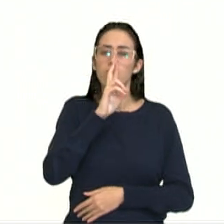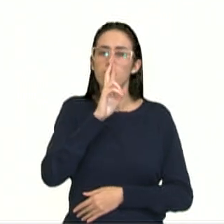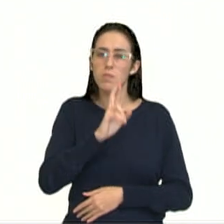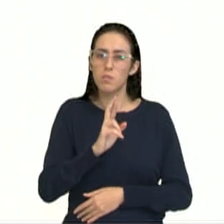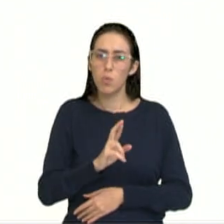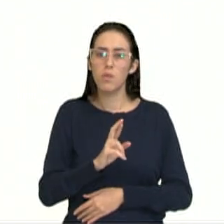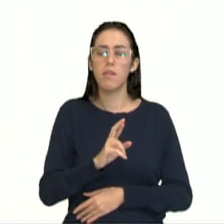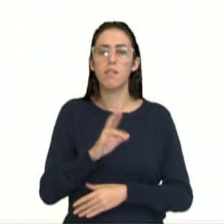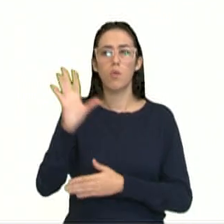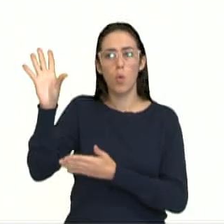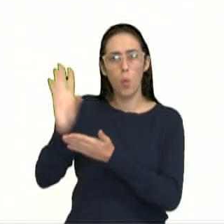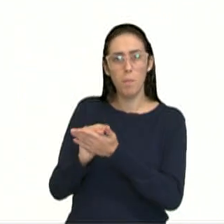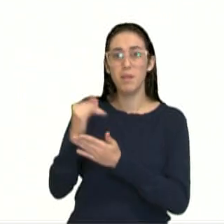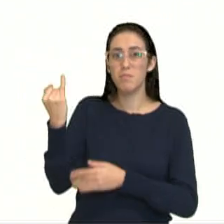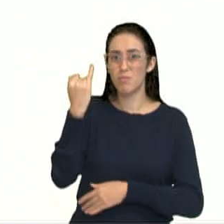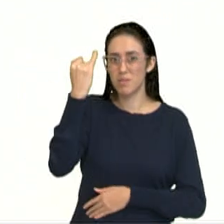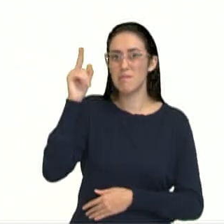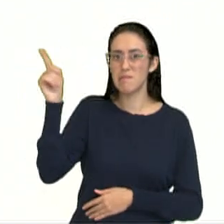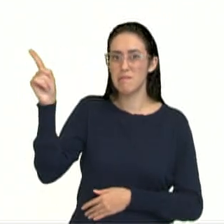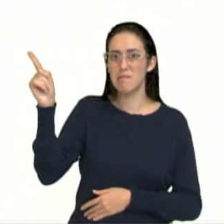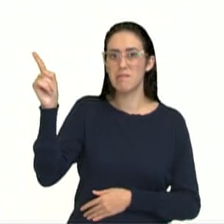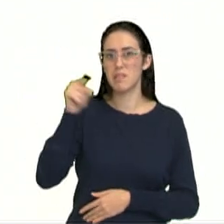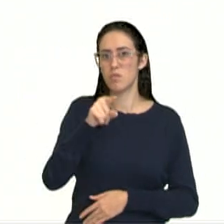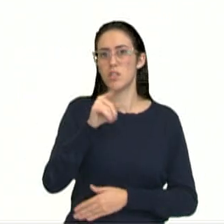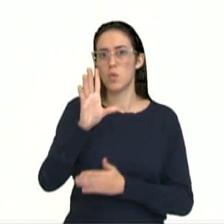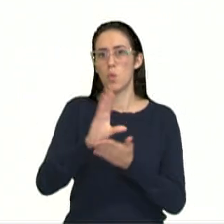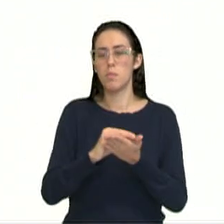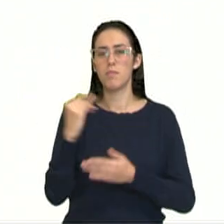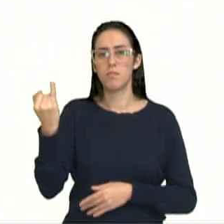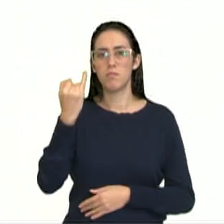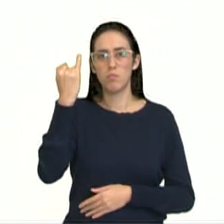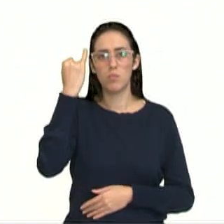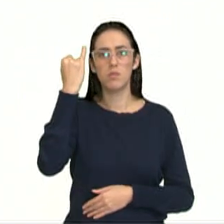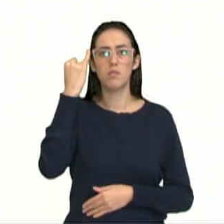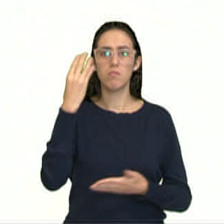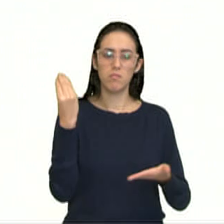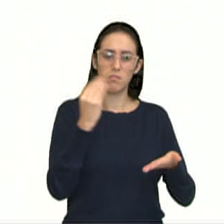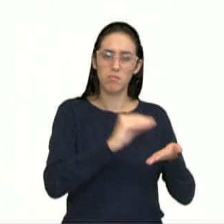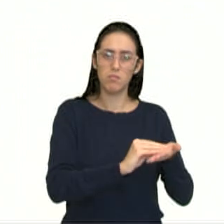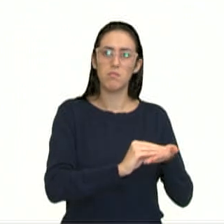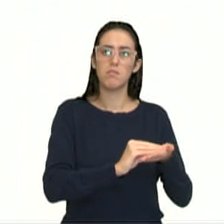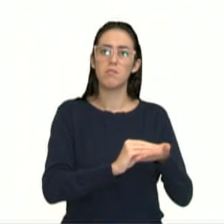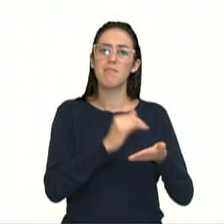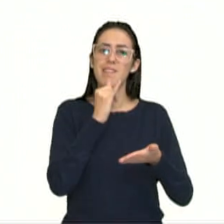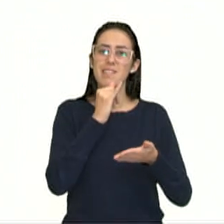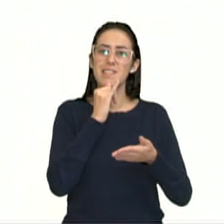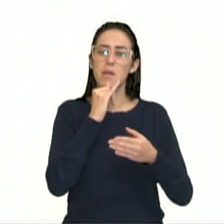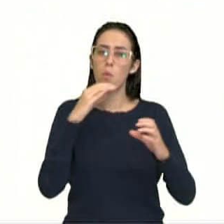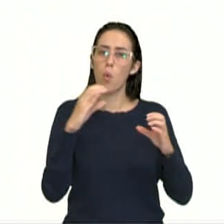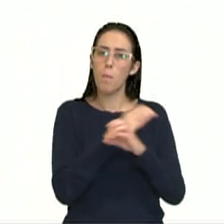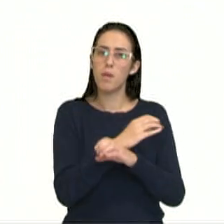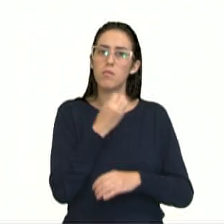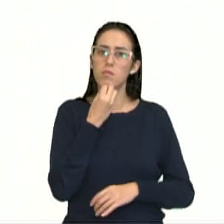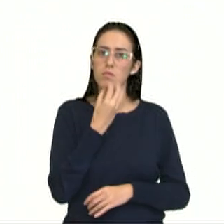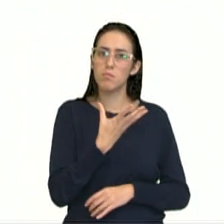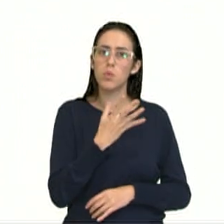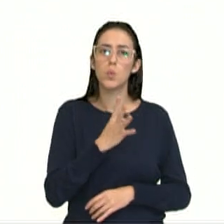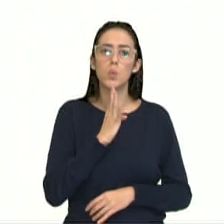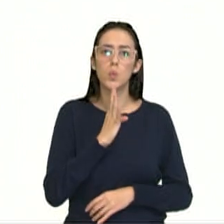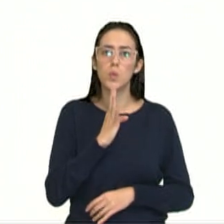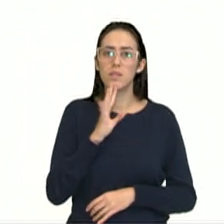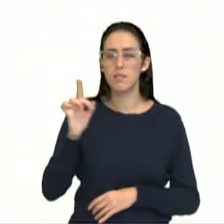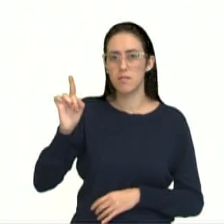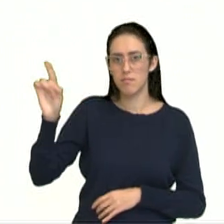para que daí nós tenhamos capacidade e assim um exemplo completo resolvido